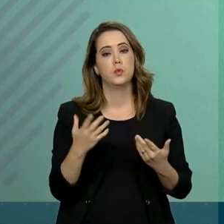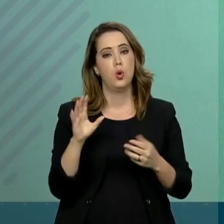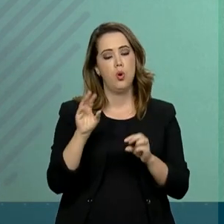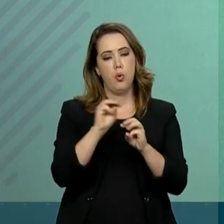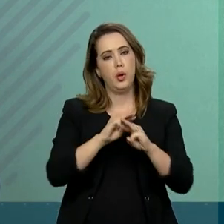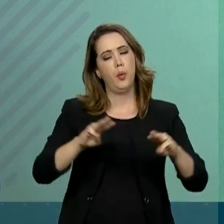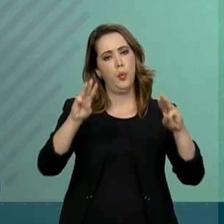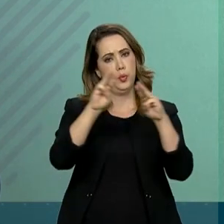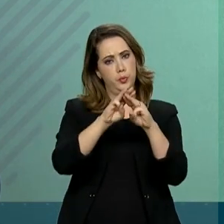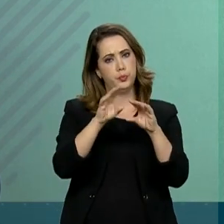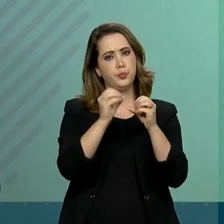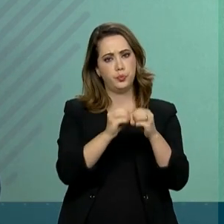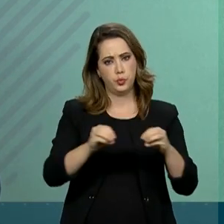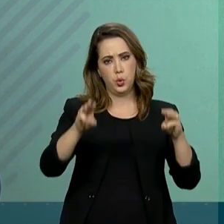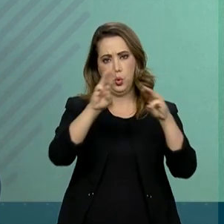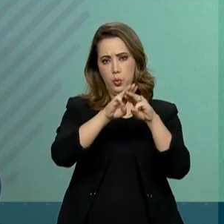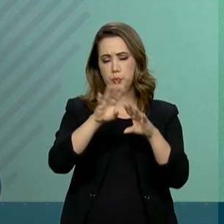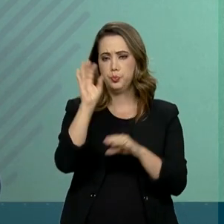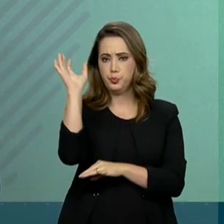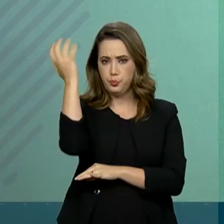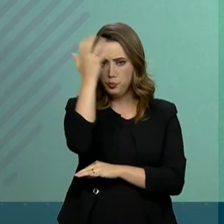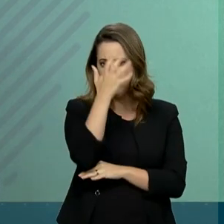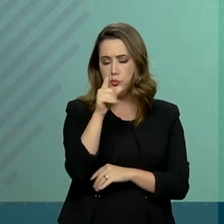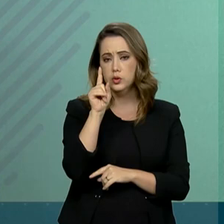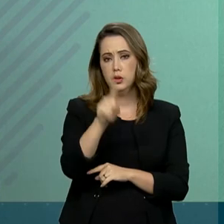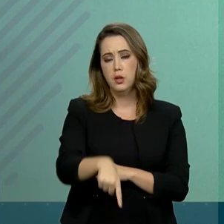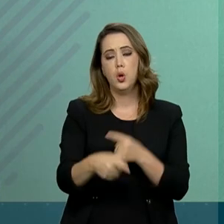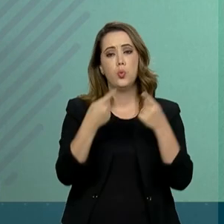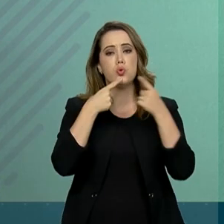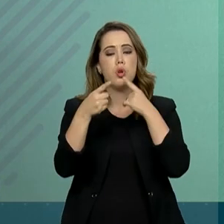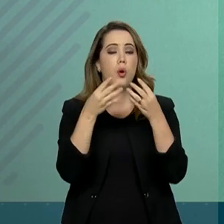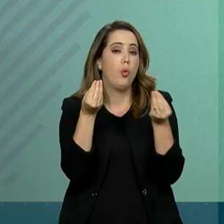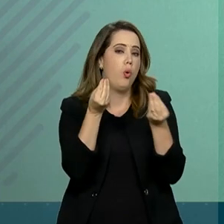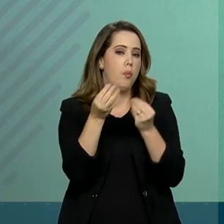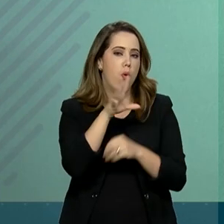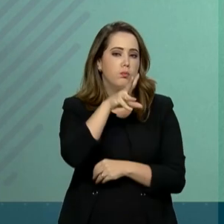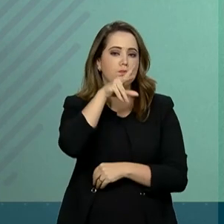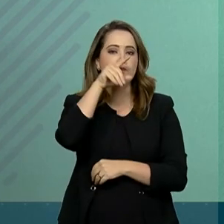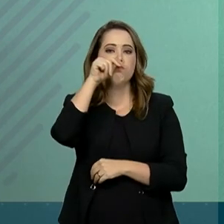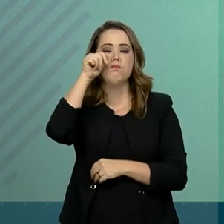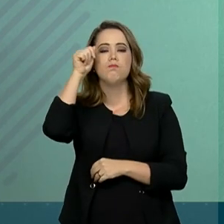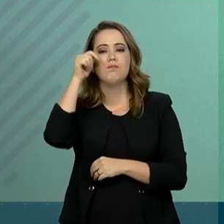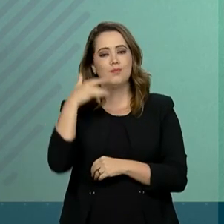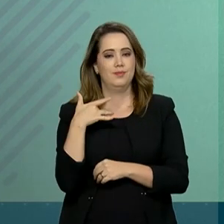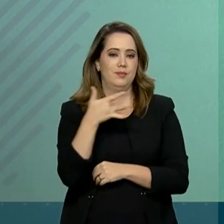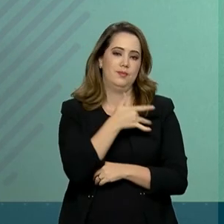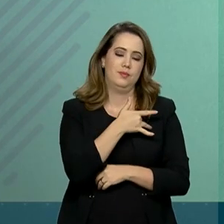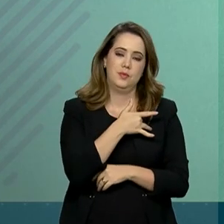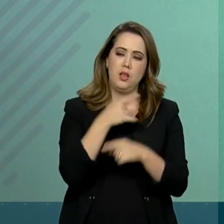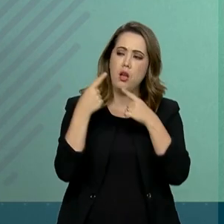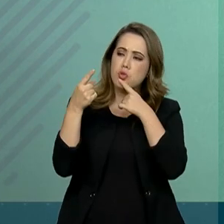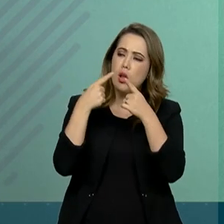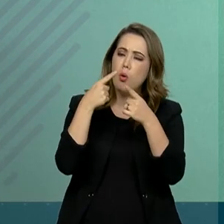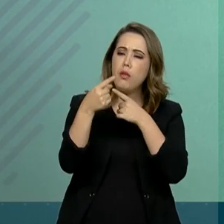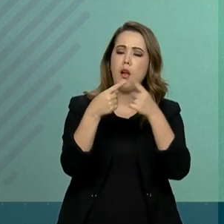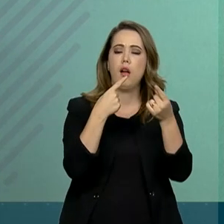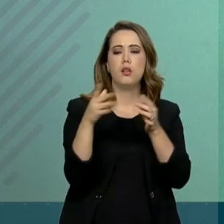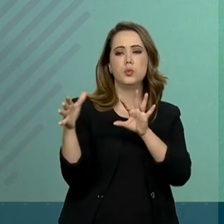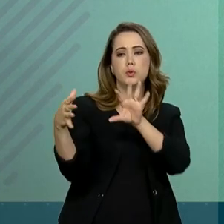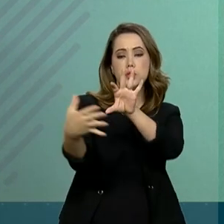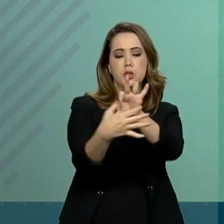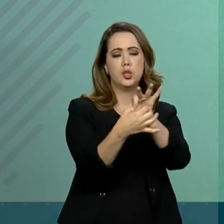ambiente um diálogo sobre qualidade do ar e saúde buscando aproximar os setores